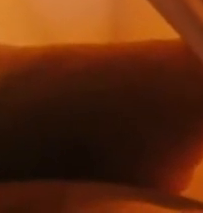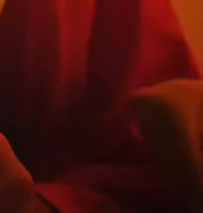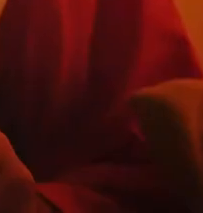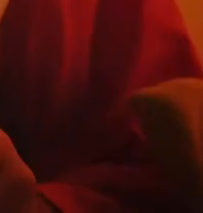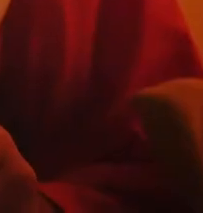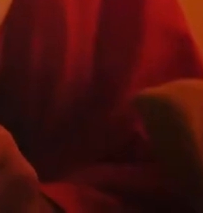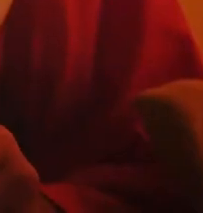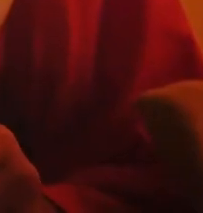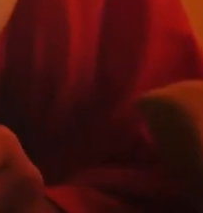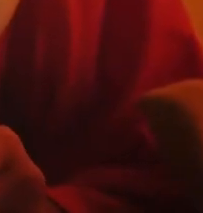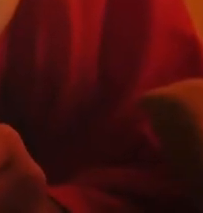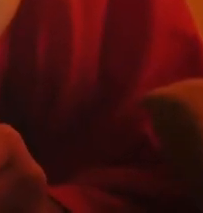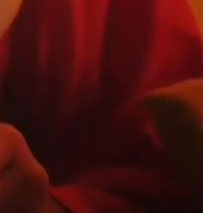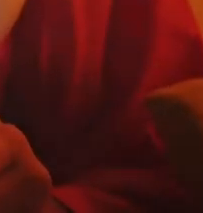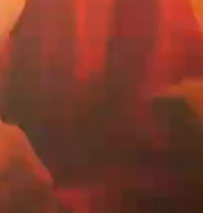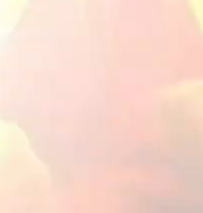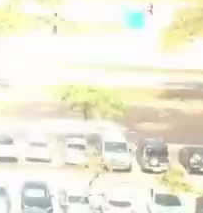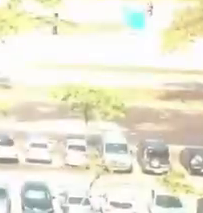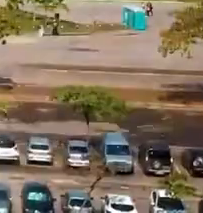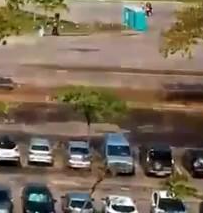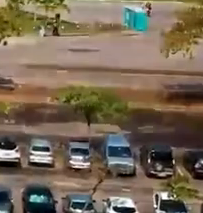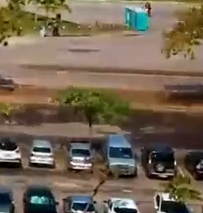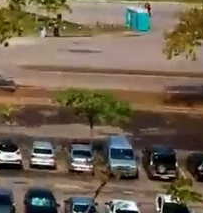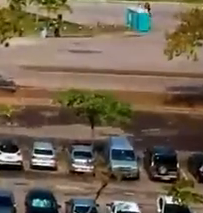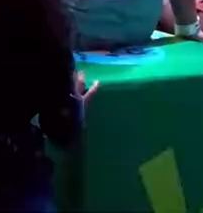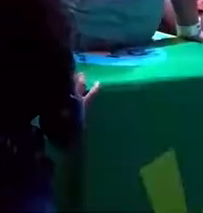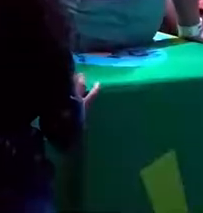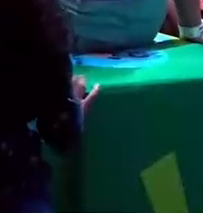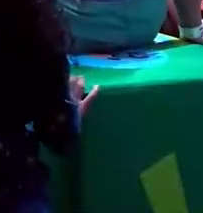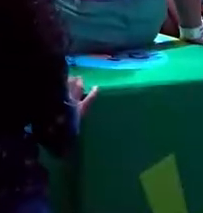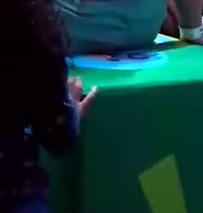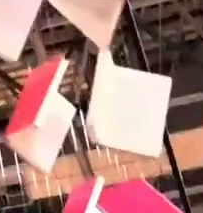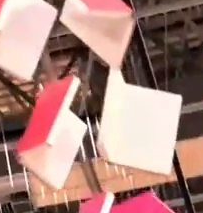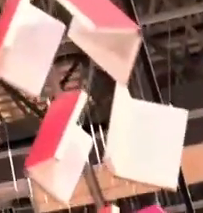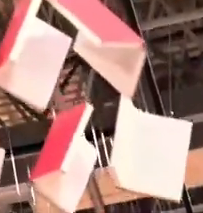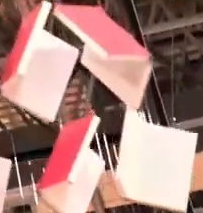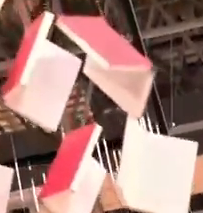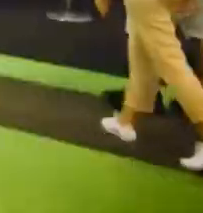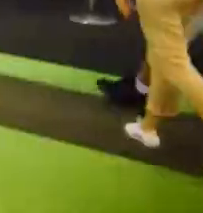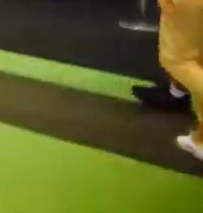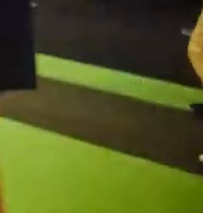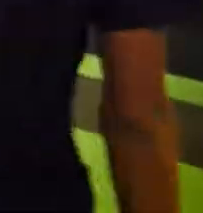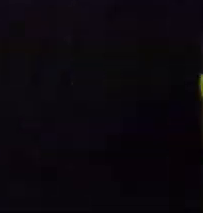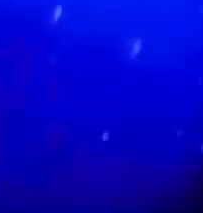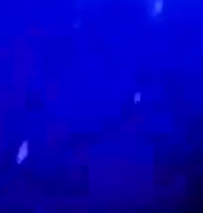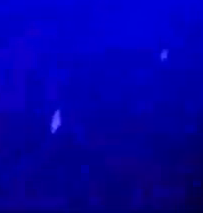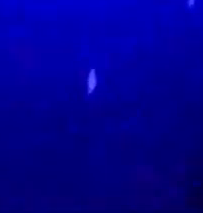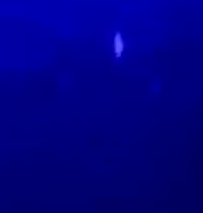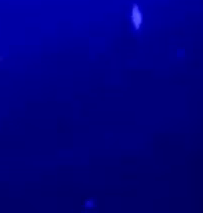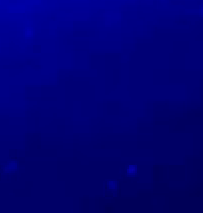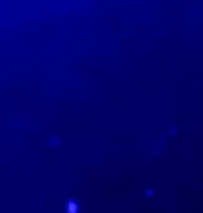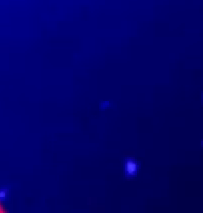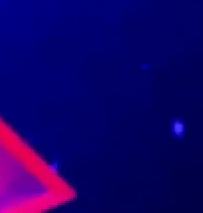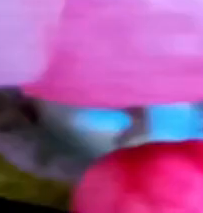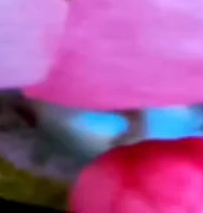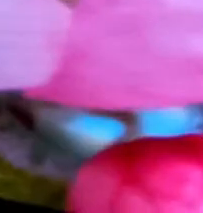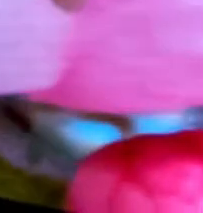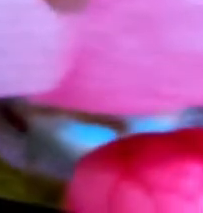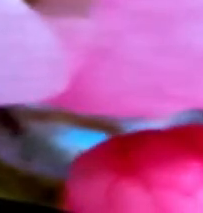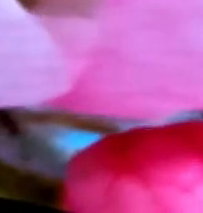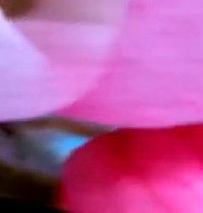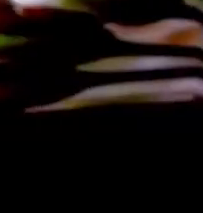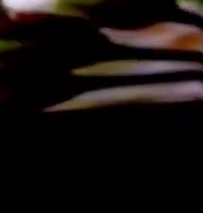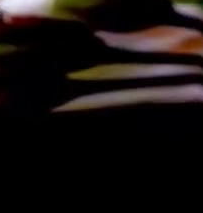diferentes de uma mesma aventura e esse Grande Encontro de narrativas e de momentos inesquecíveis está chegando